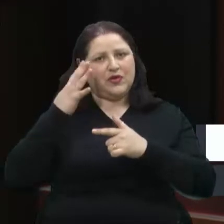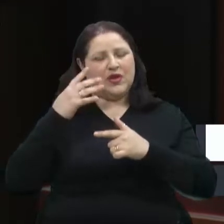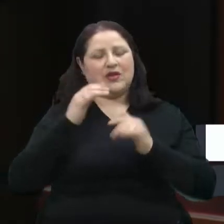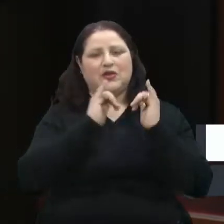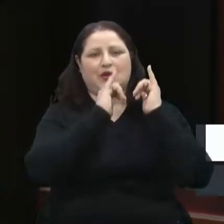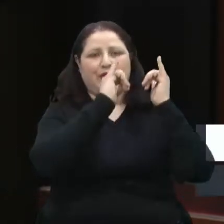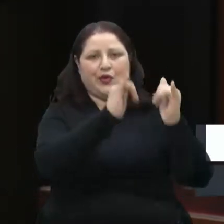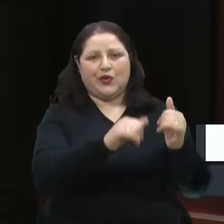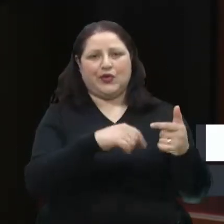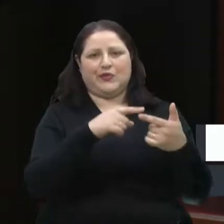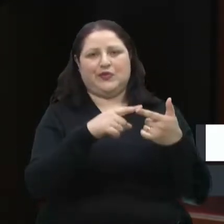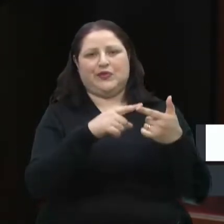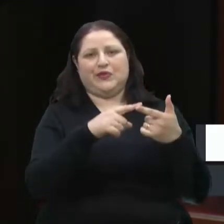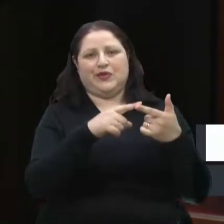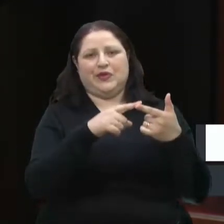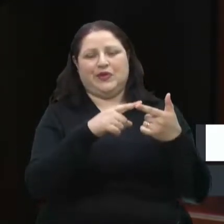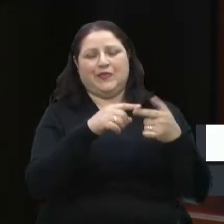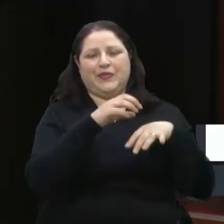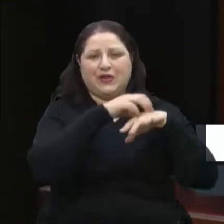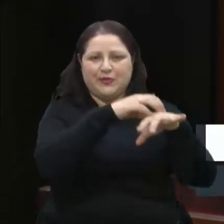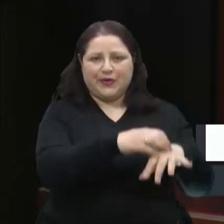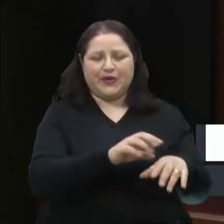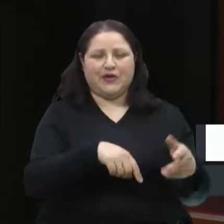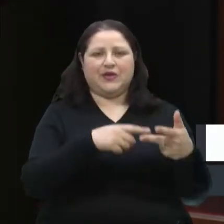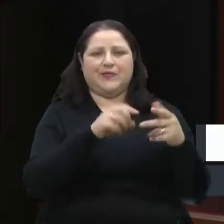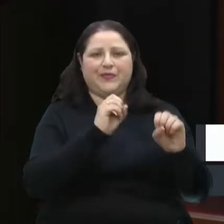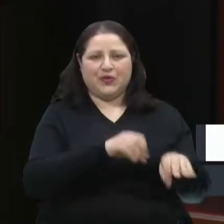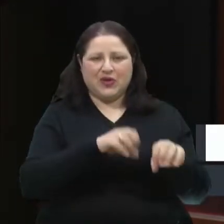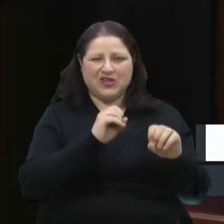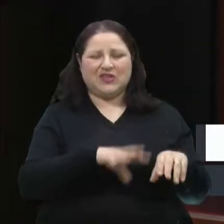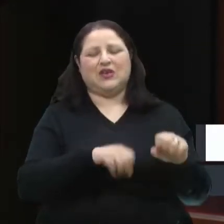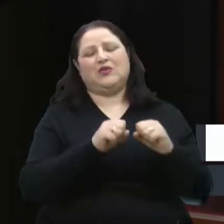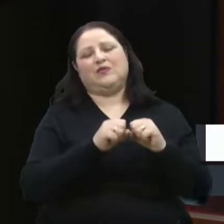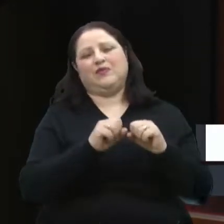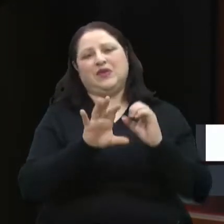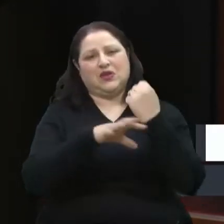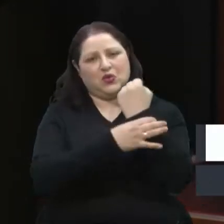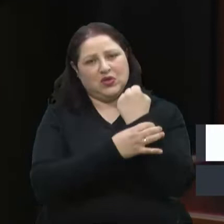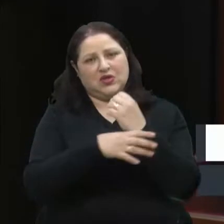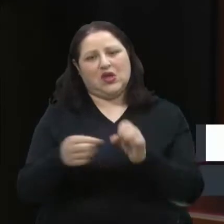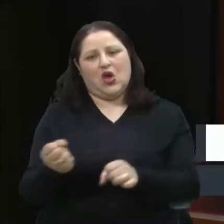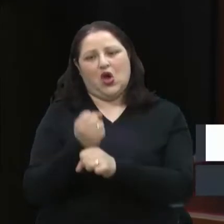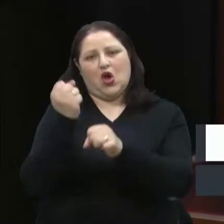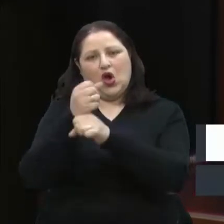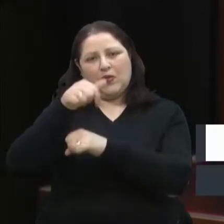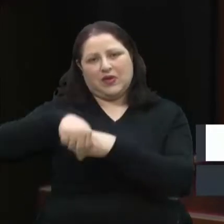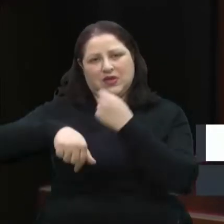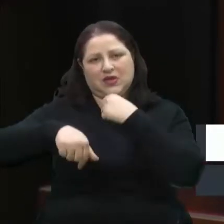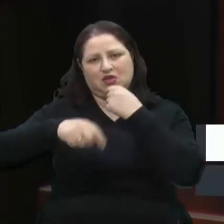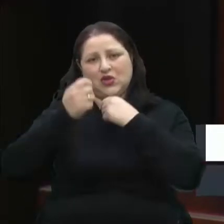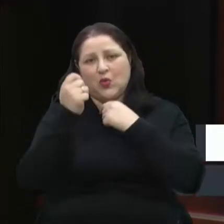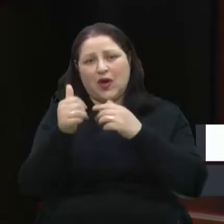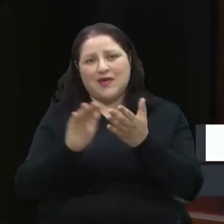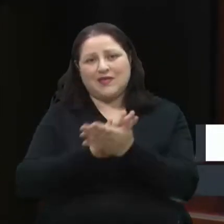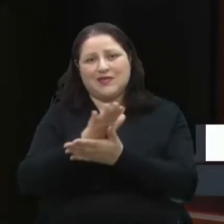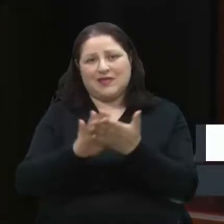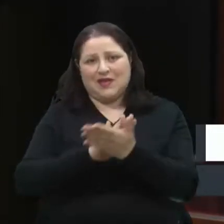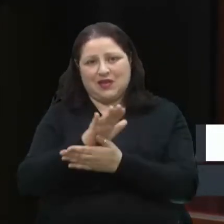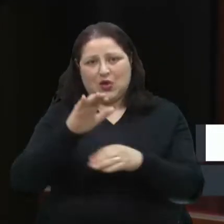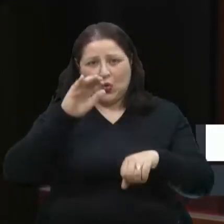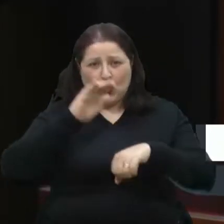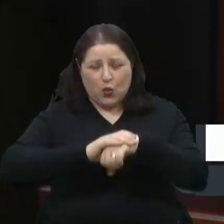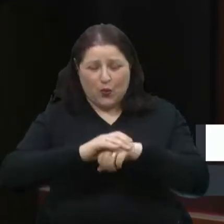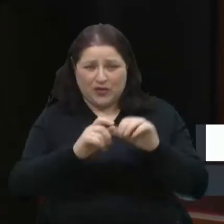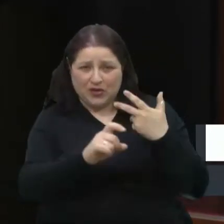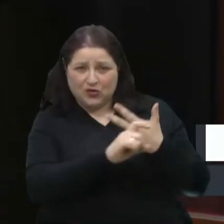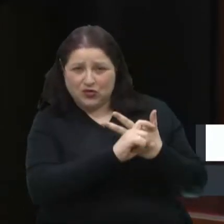transporte, educação, segurança, obras então em Caxias, quase nada, né? Mas é culpa do